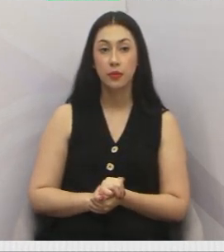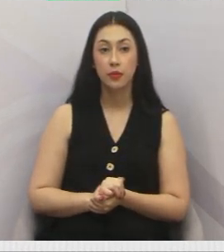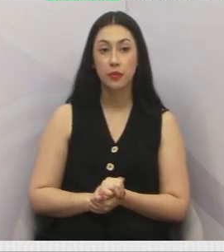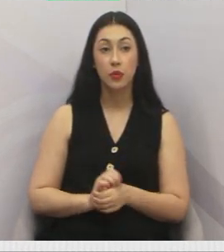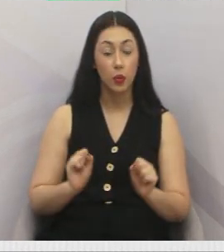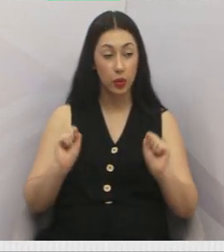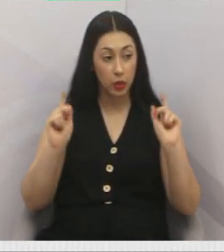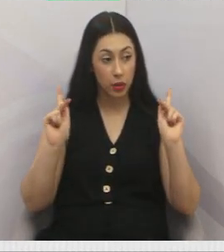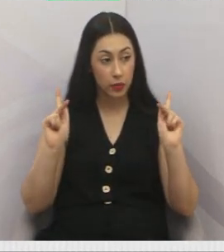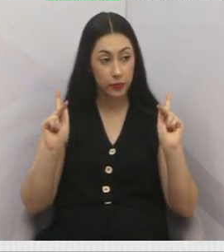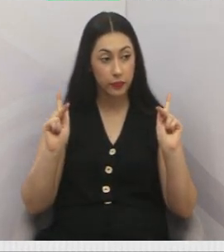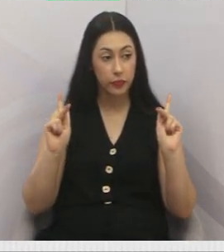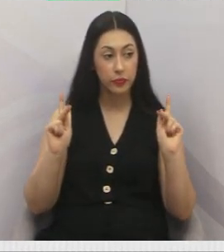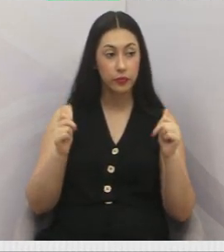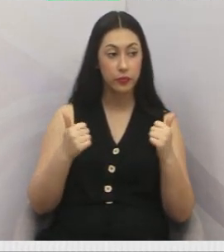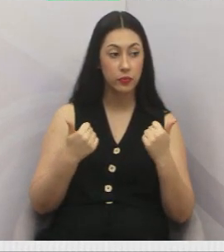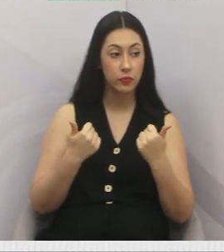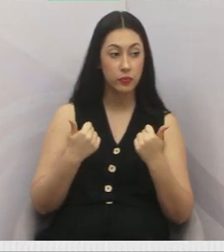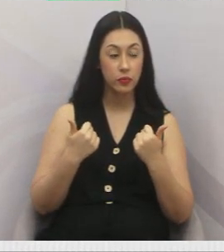Ok?